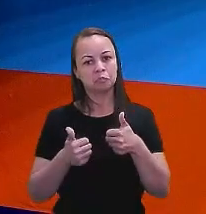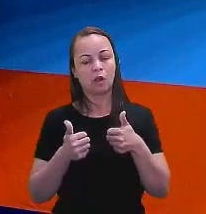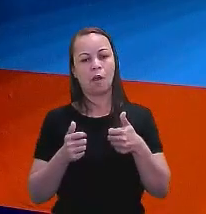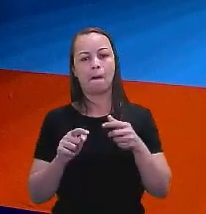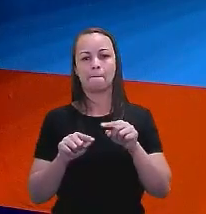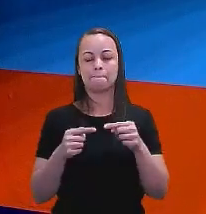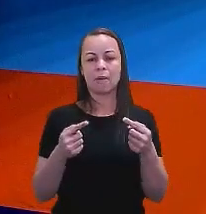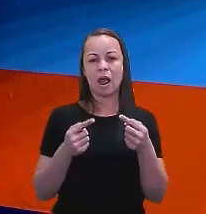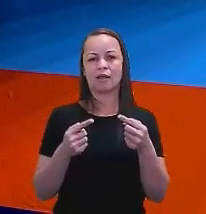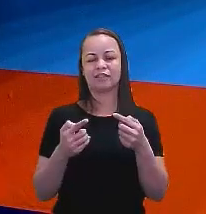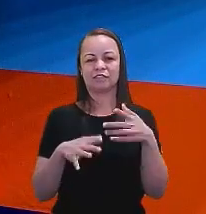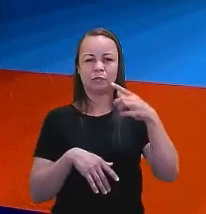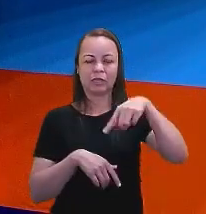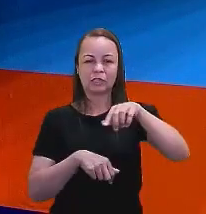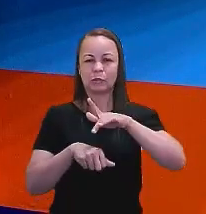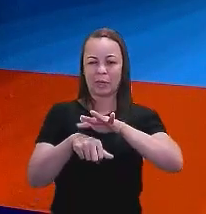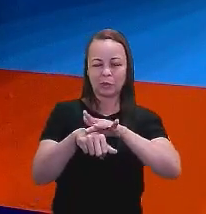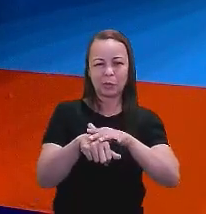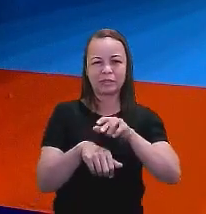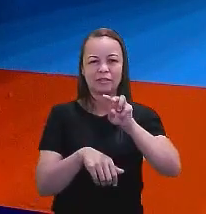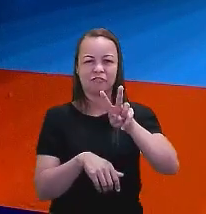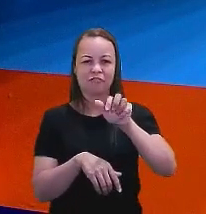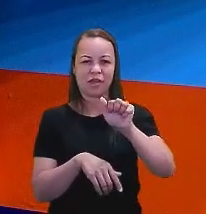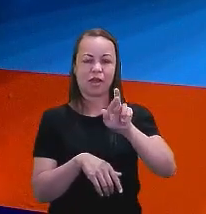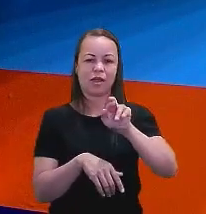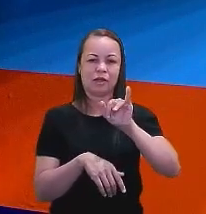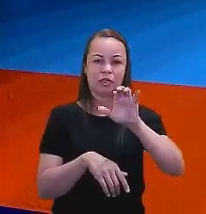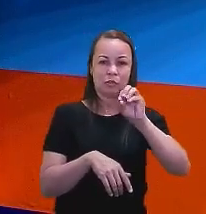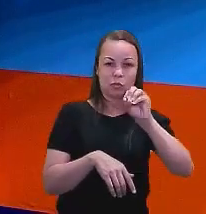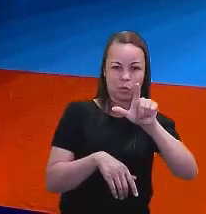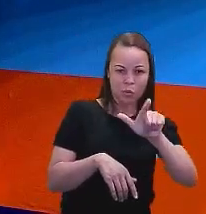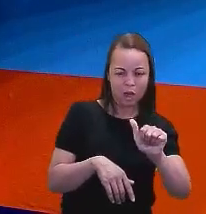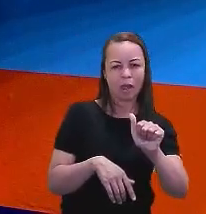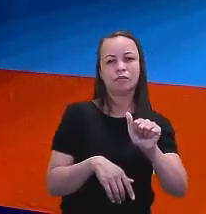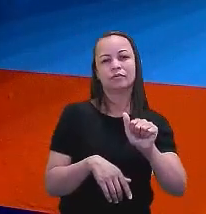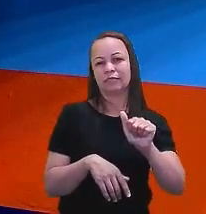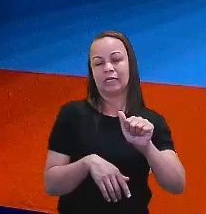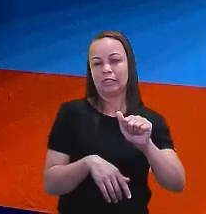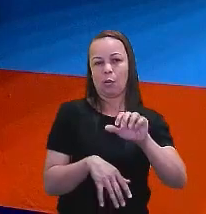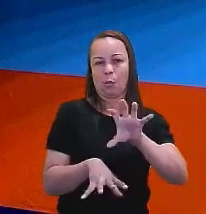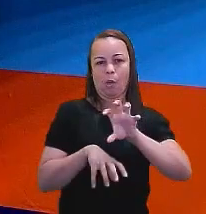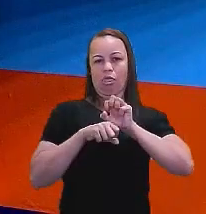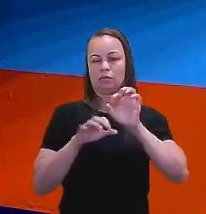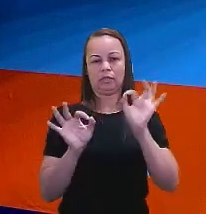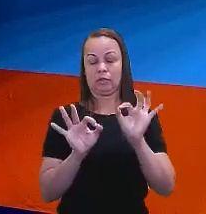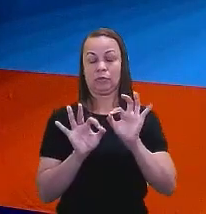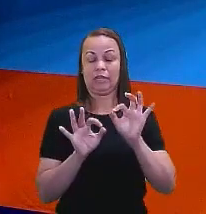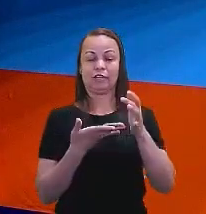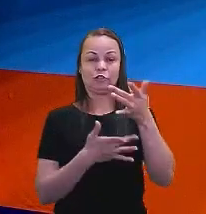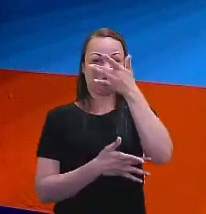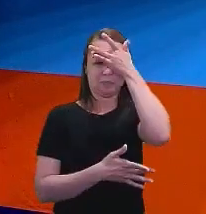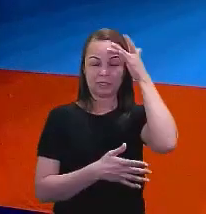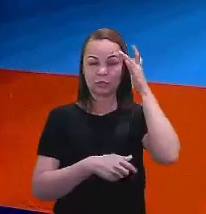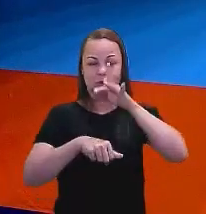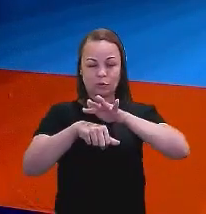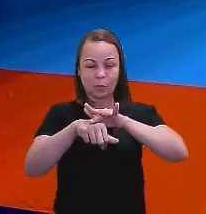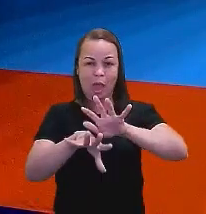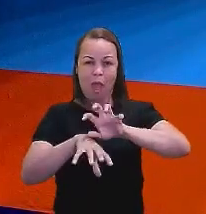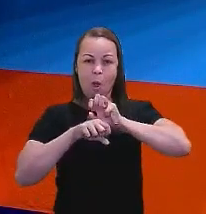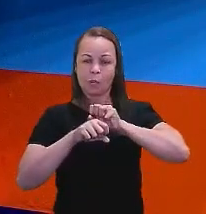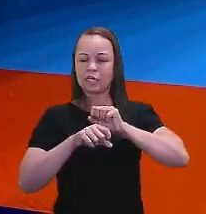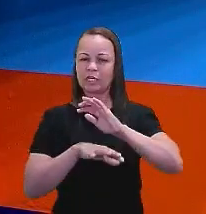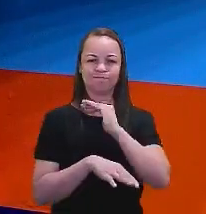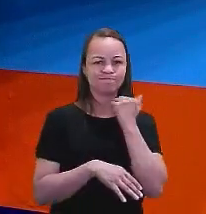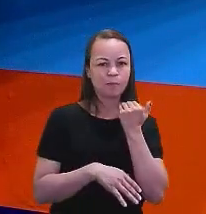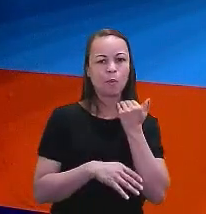varíola, eles não iam ter varíola. Lembrando que varíola era uma doença que as pessoas chegavam a morrer, era uma doença muito grave. Mas eles não